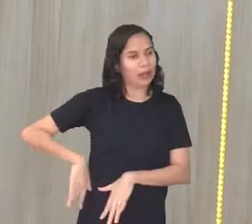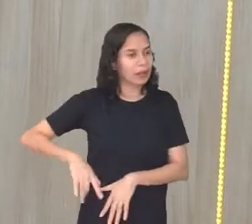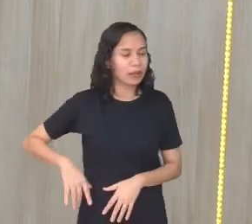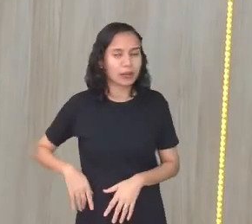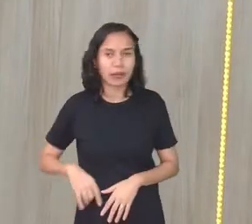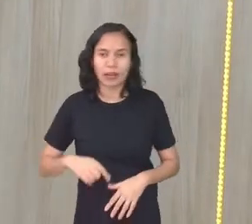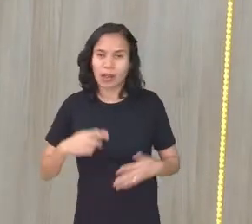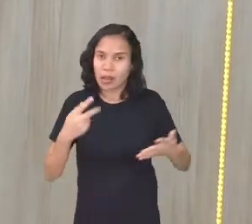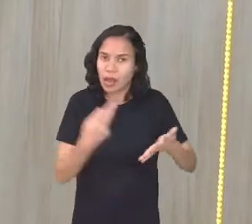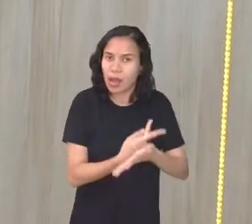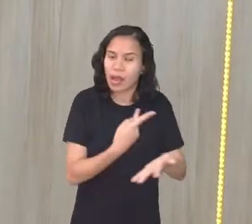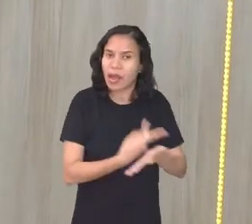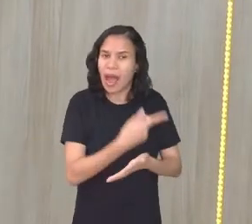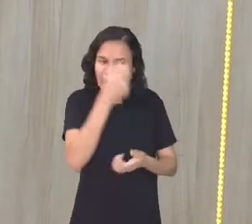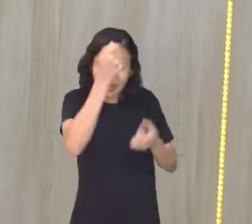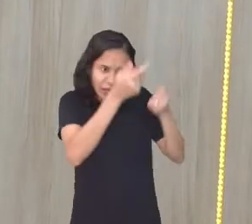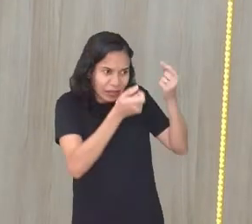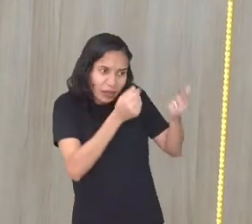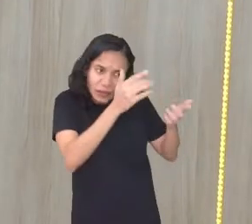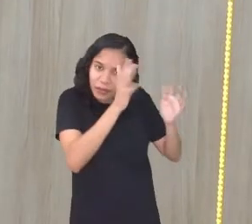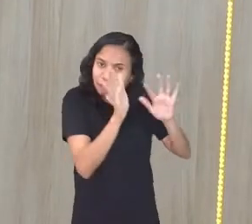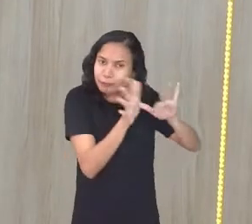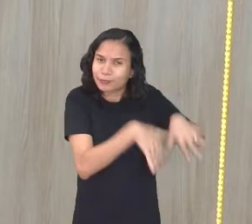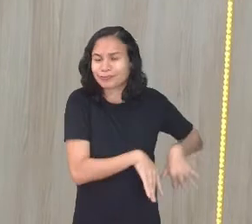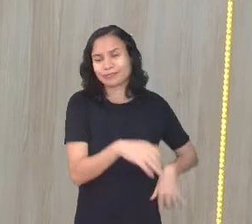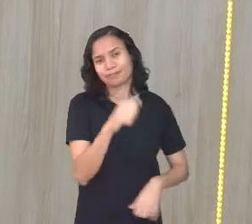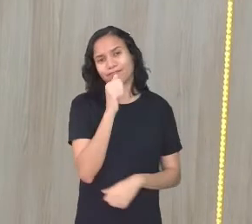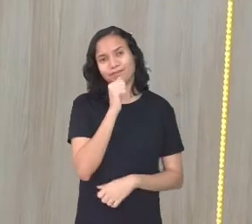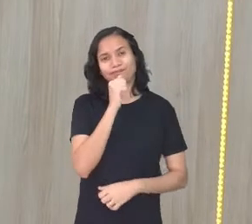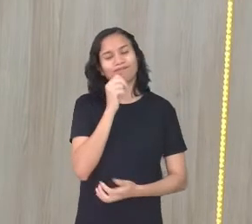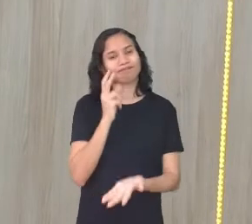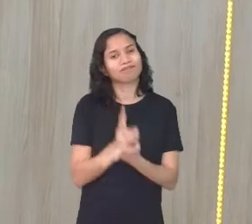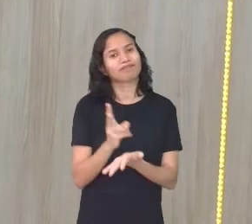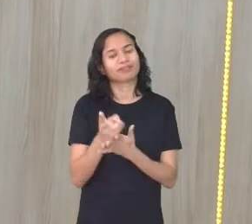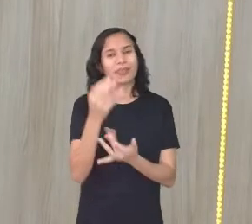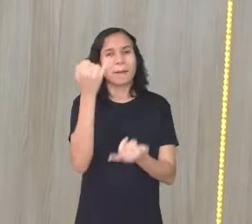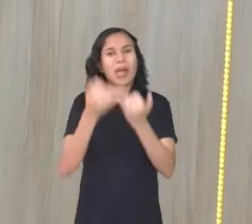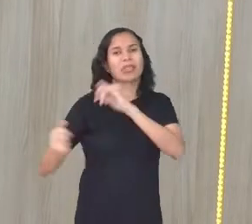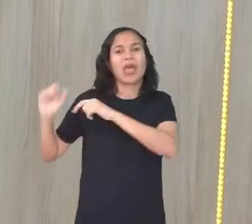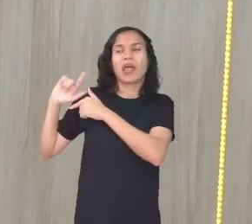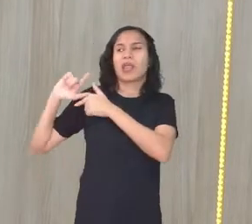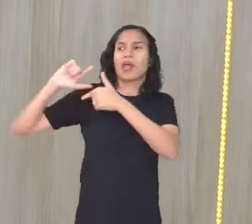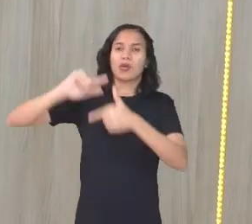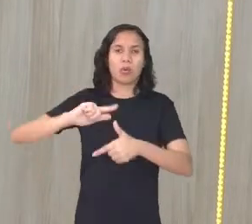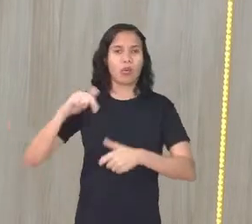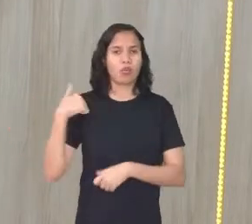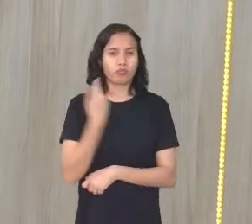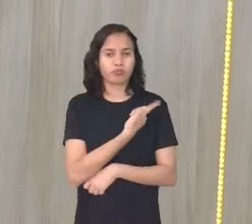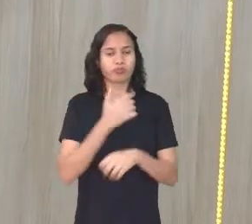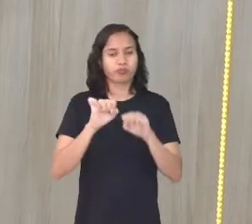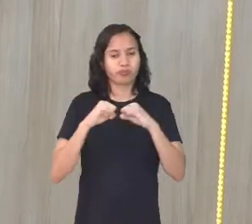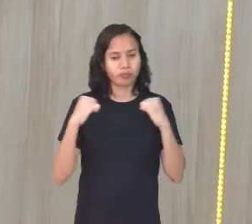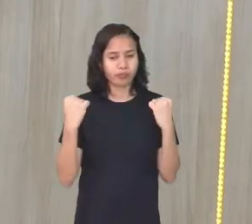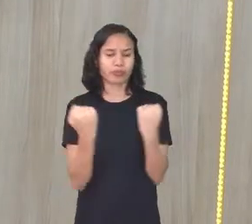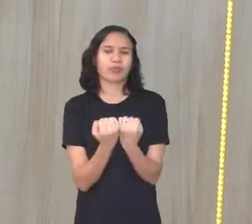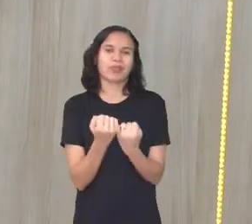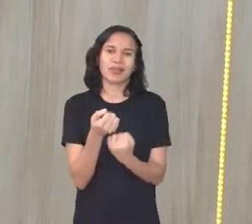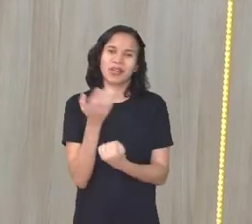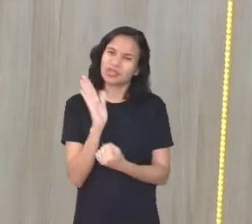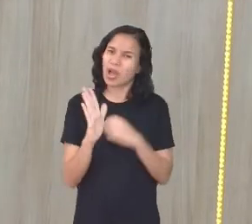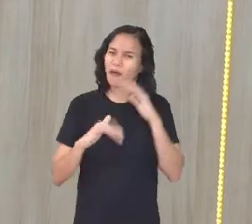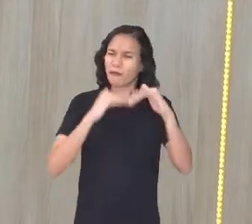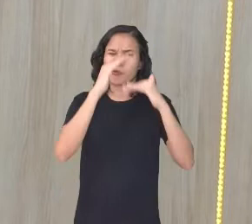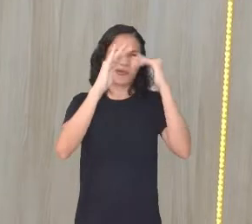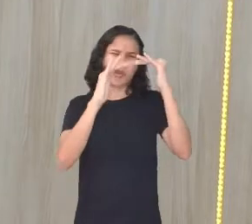Desmistificar essa ideia que ainda é tão tradicional na nossa sociedade que já